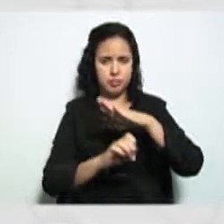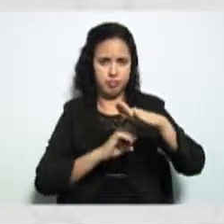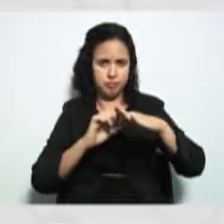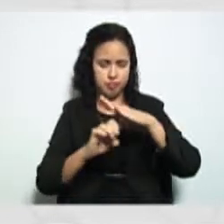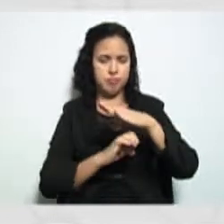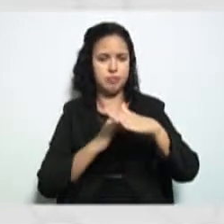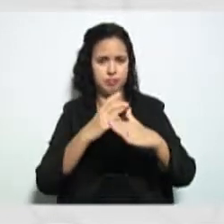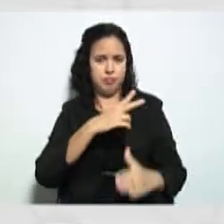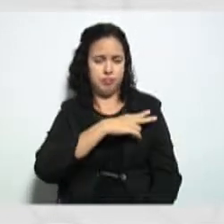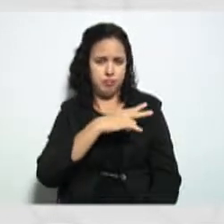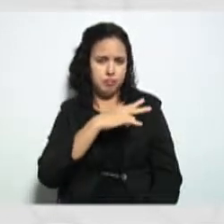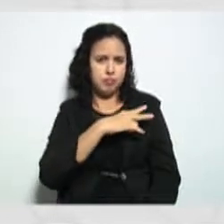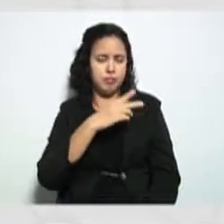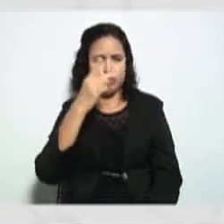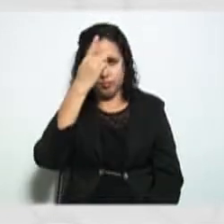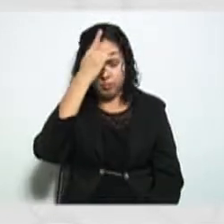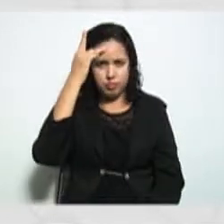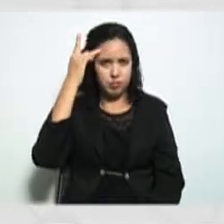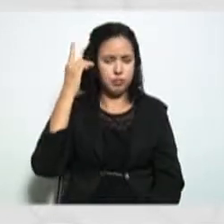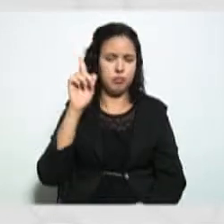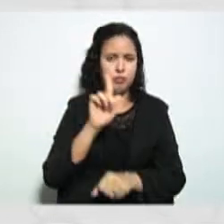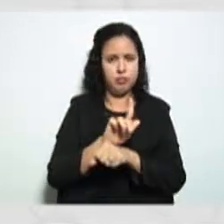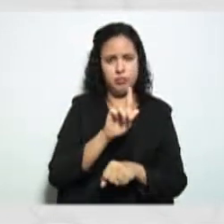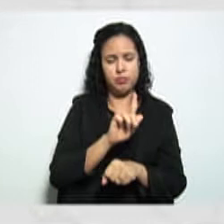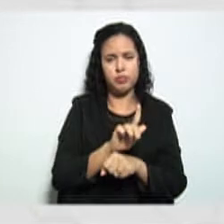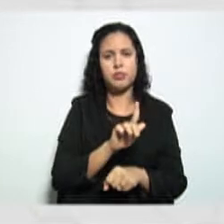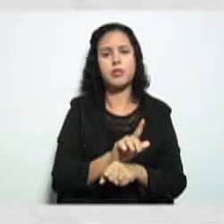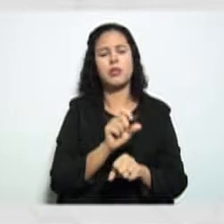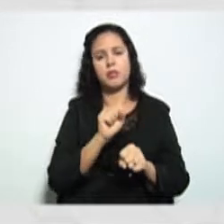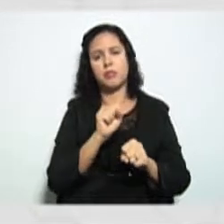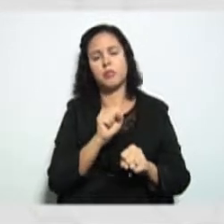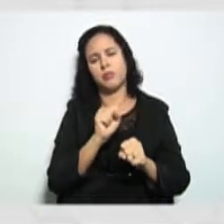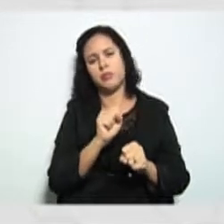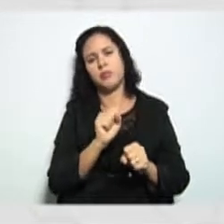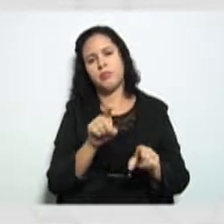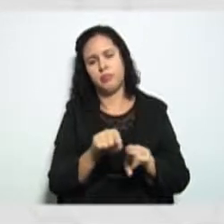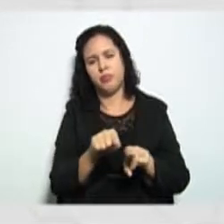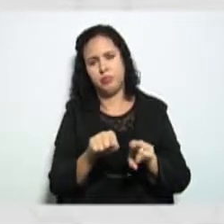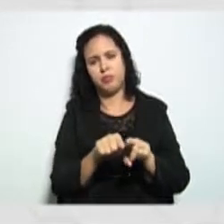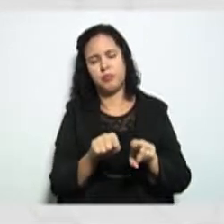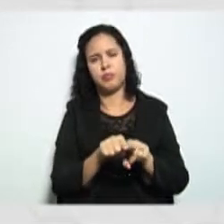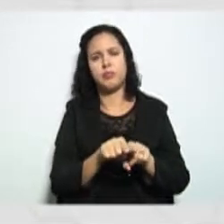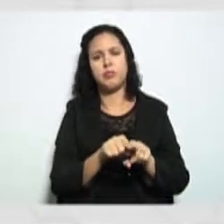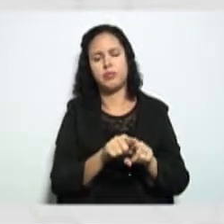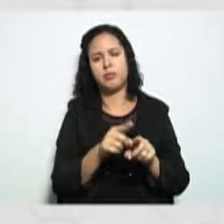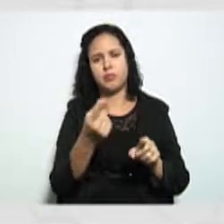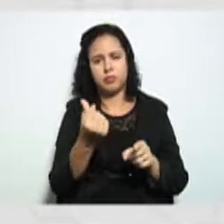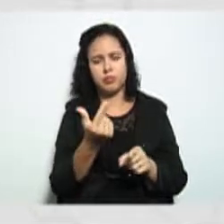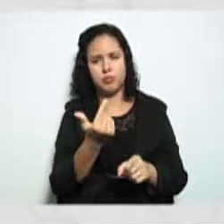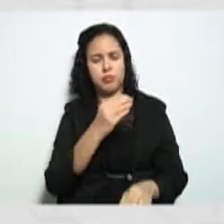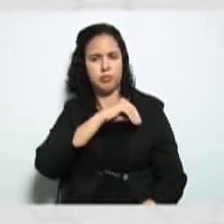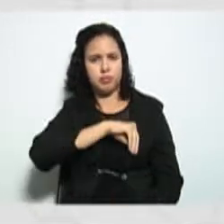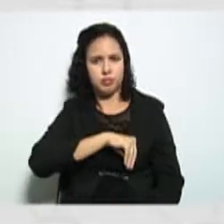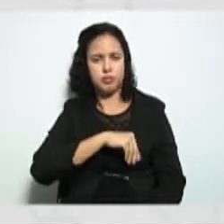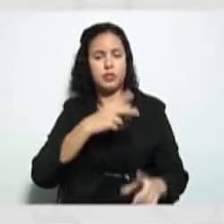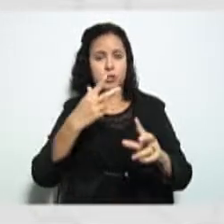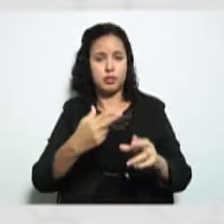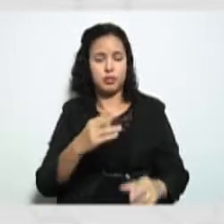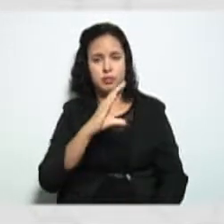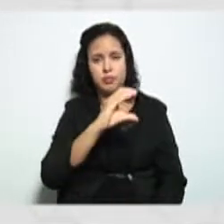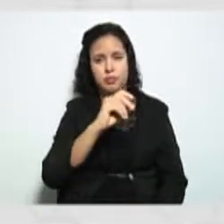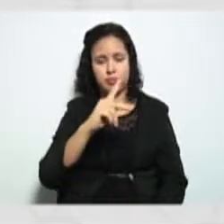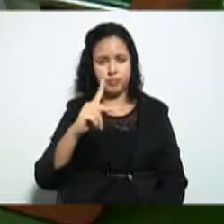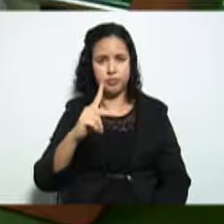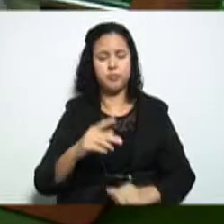da empresa, dos gerentes, dos dirigentes, dos sócios da empresa, de quem está atuando diretamente. É, nada mais justo do que